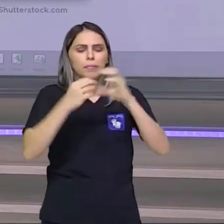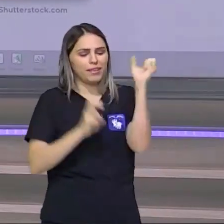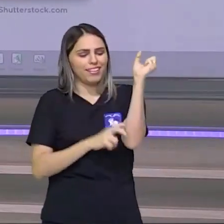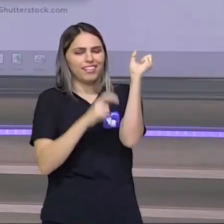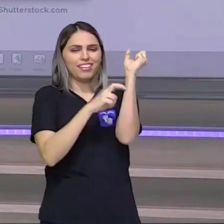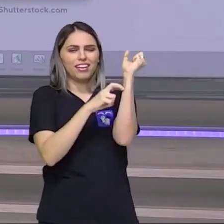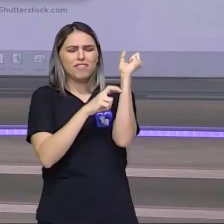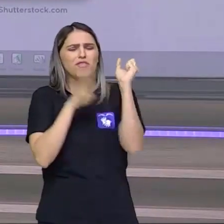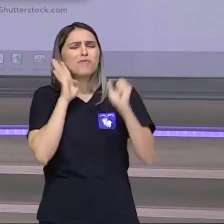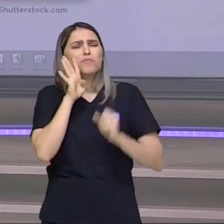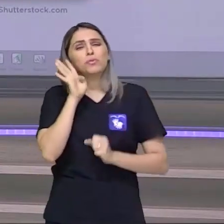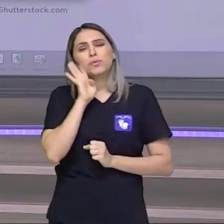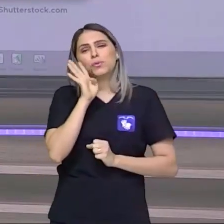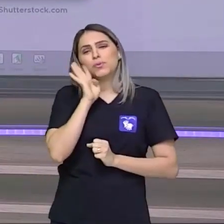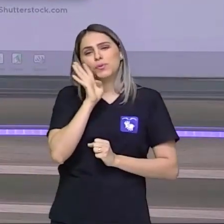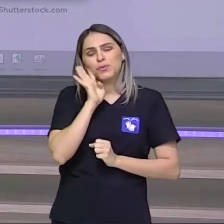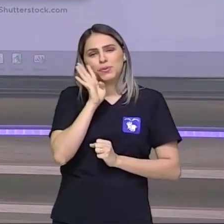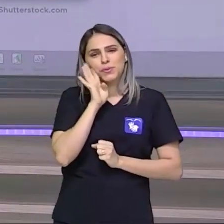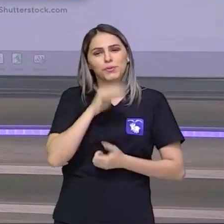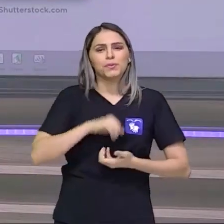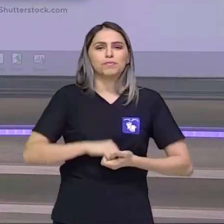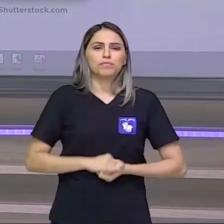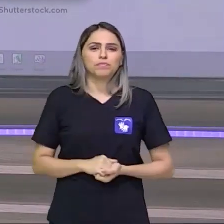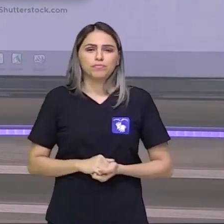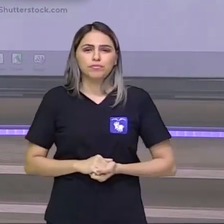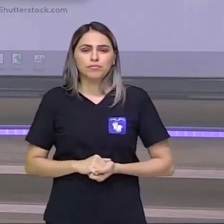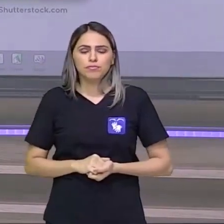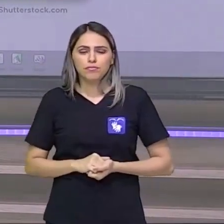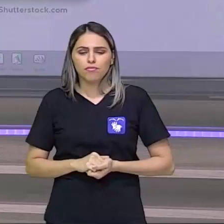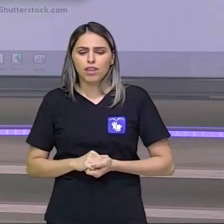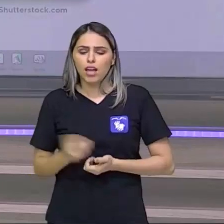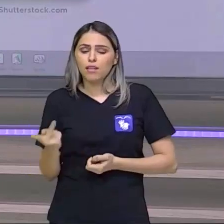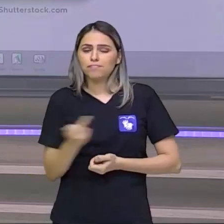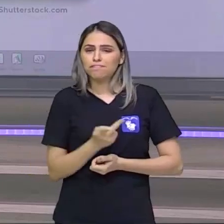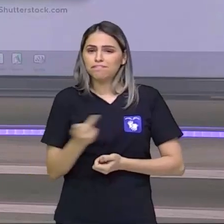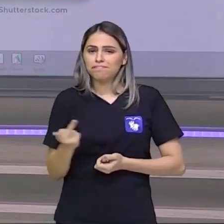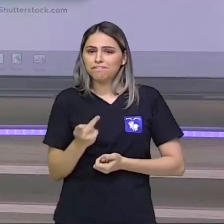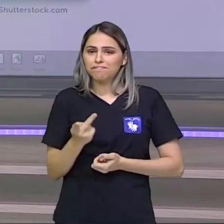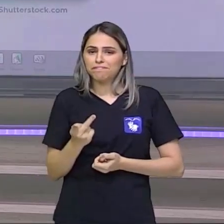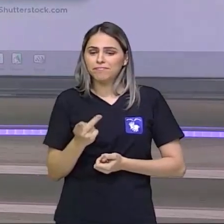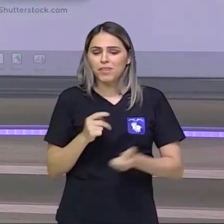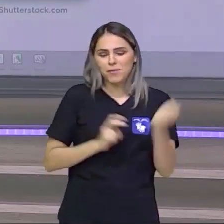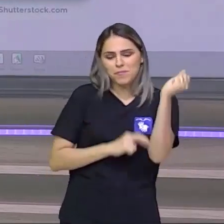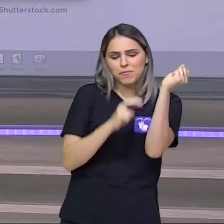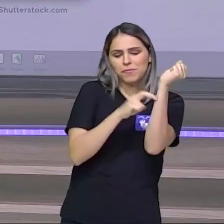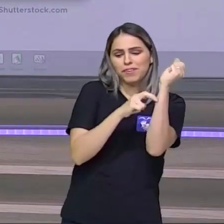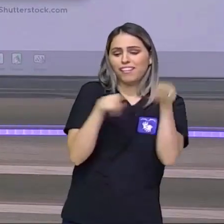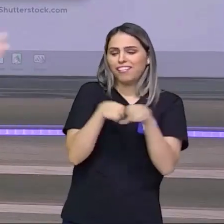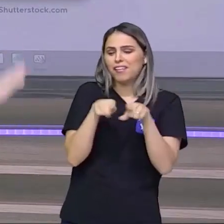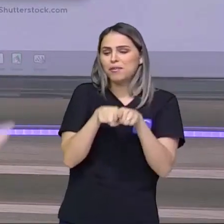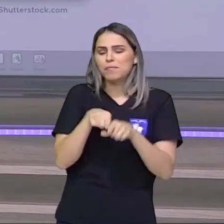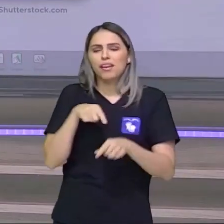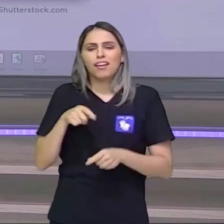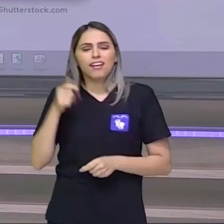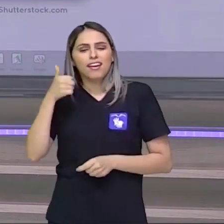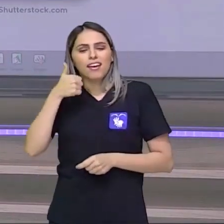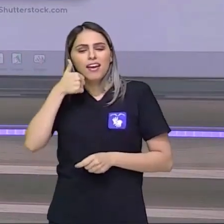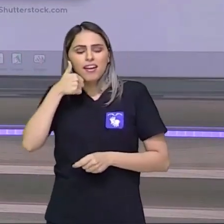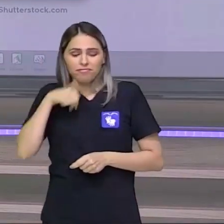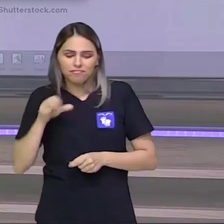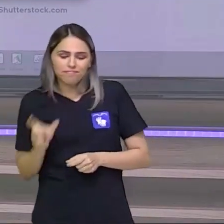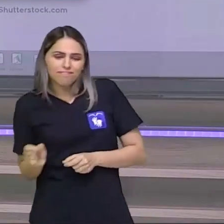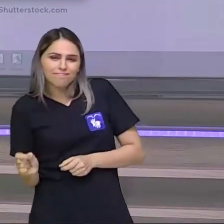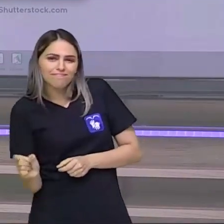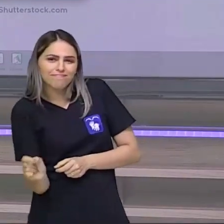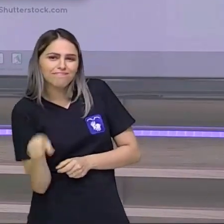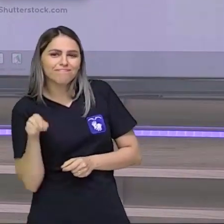inverno mais legal de todos os tempos, tanto para a cigarra quanto para as formiguinhas, porque todos os